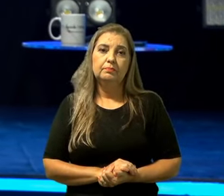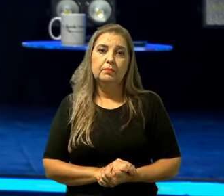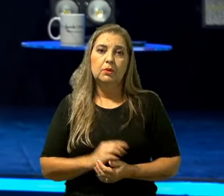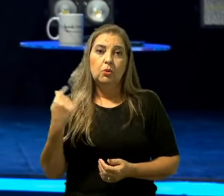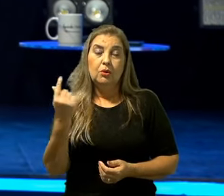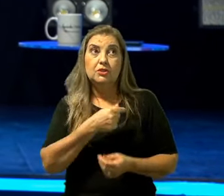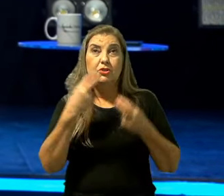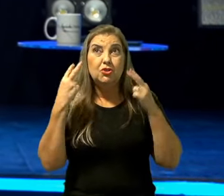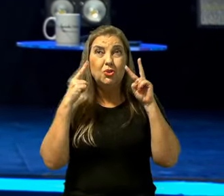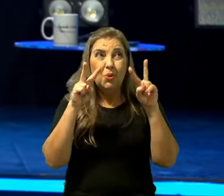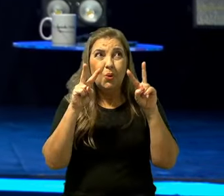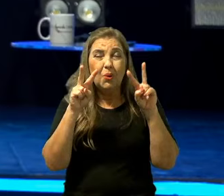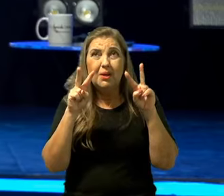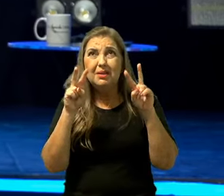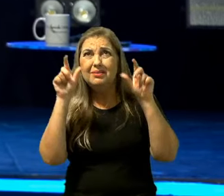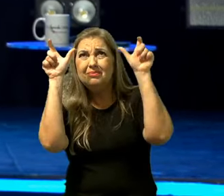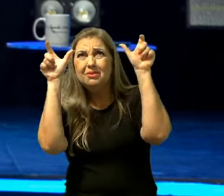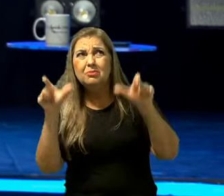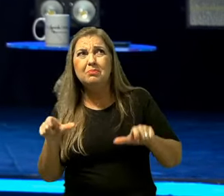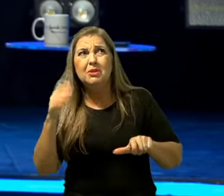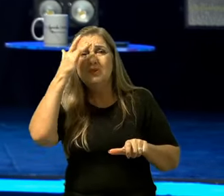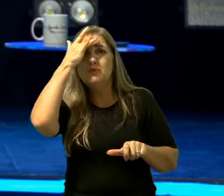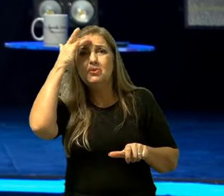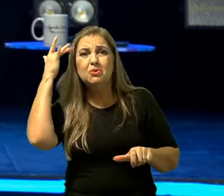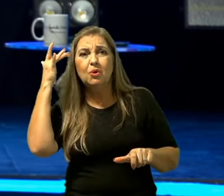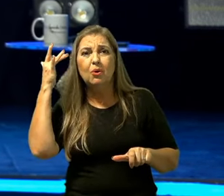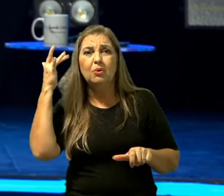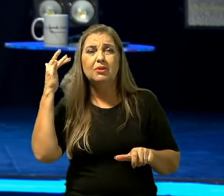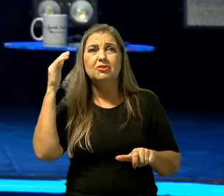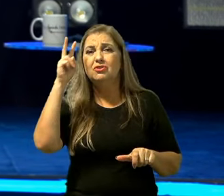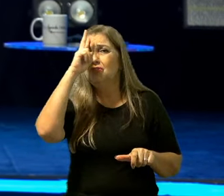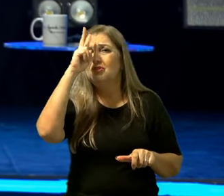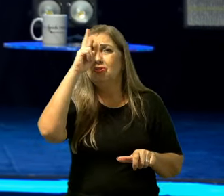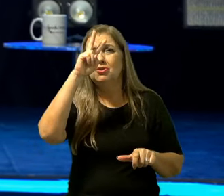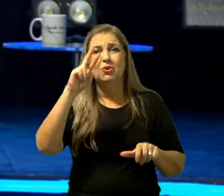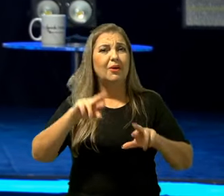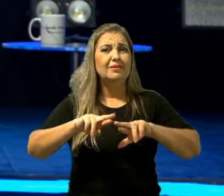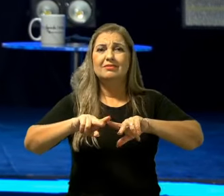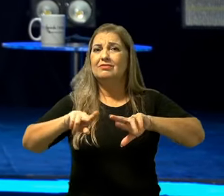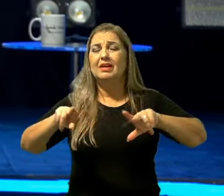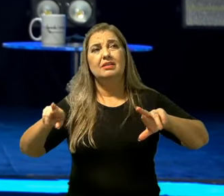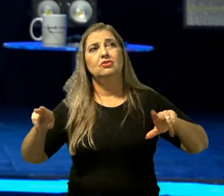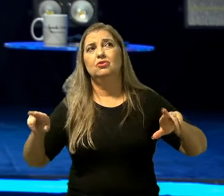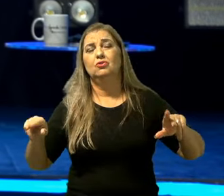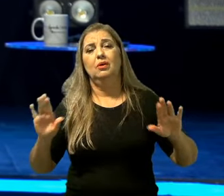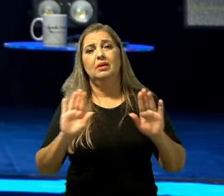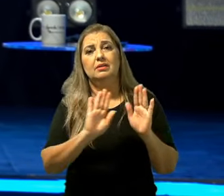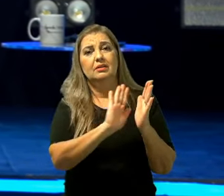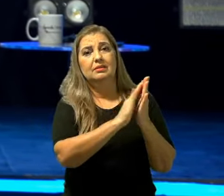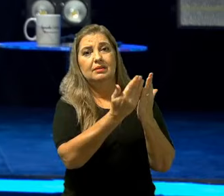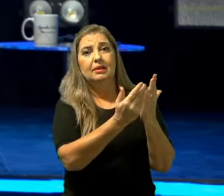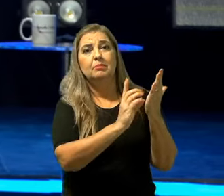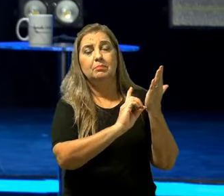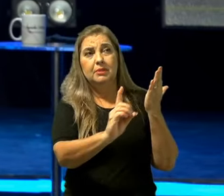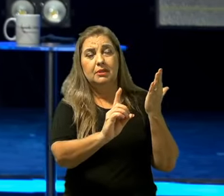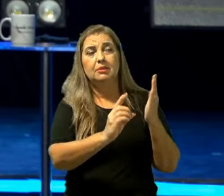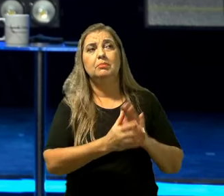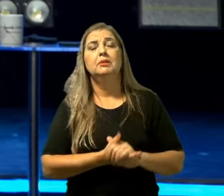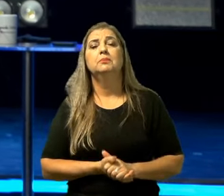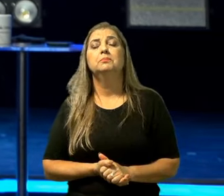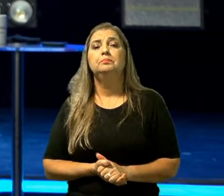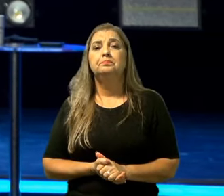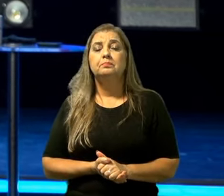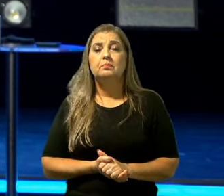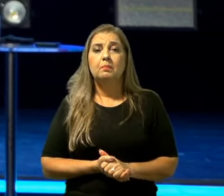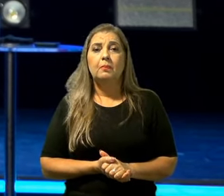gente olha para essa galeria dos heróis da fé, dentre tantos nomes que eu poderia falar hoje aqui, e eu posso de repente voltar um dia para pregar sobre cada